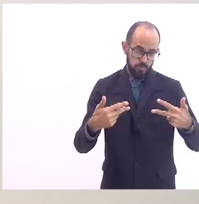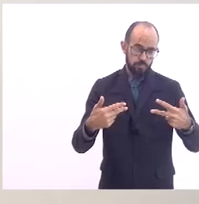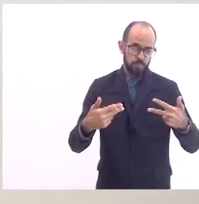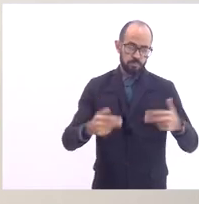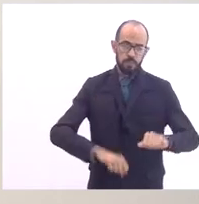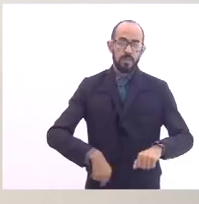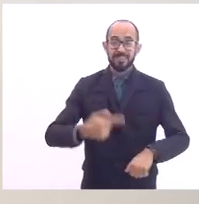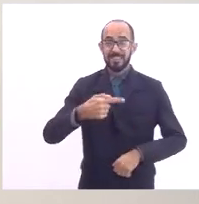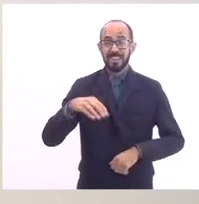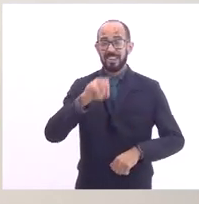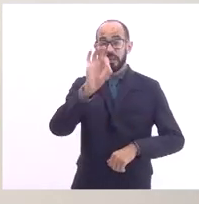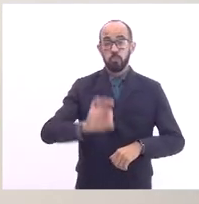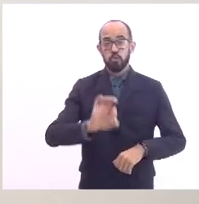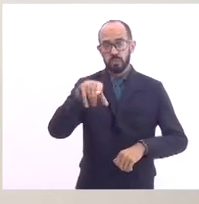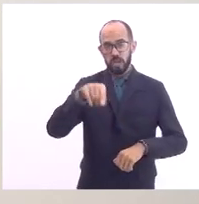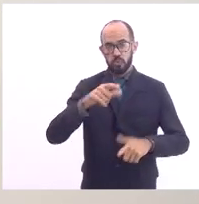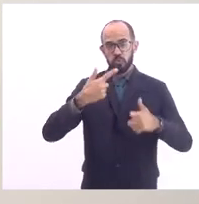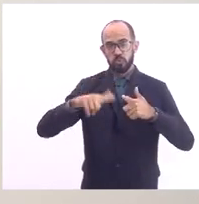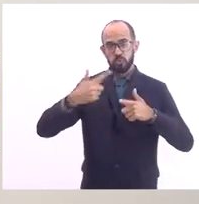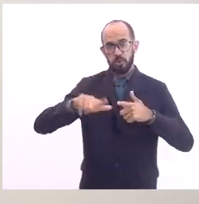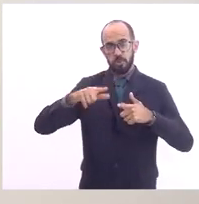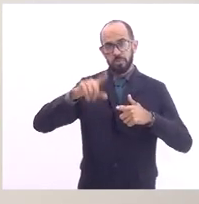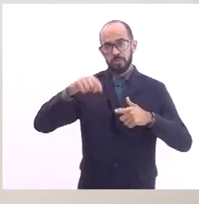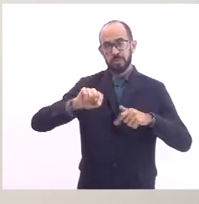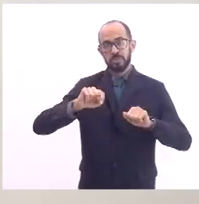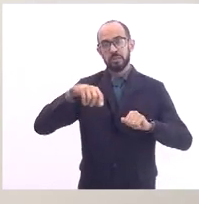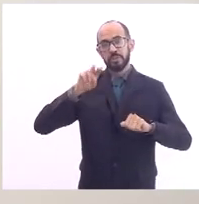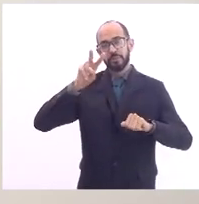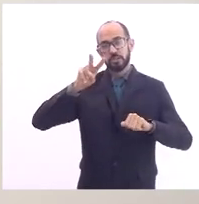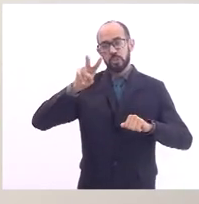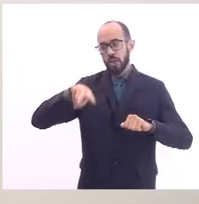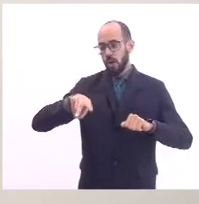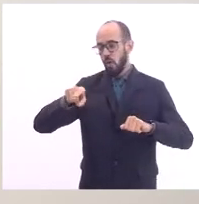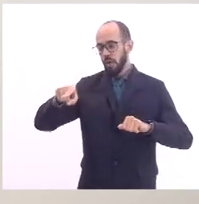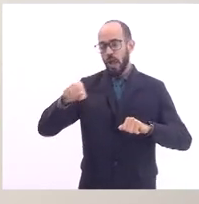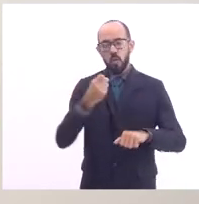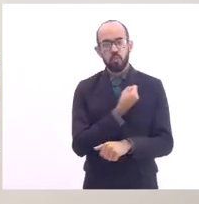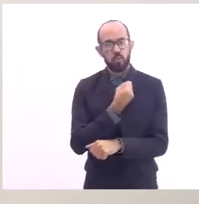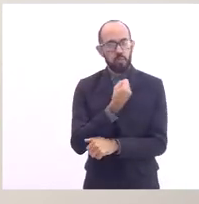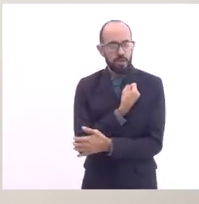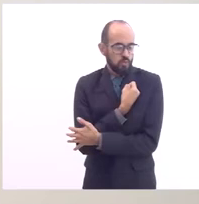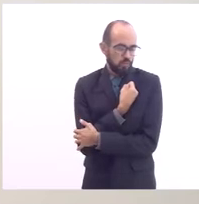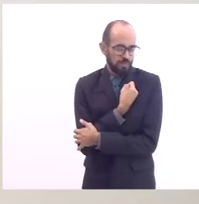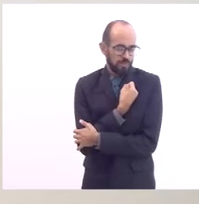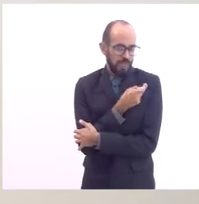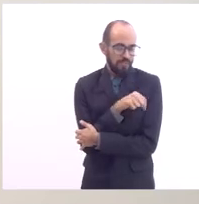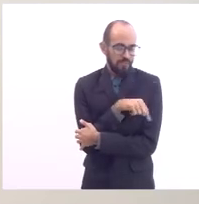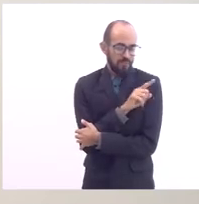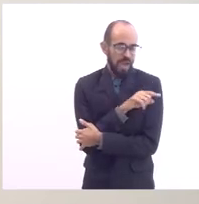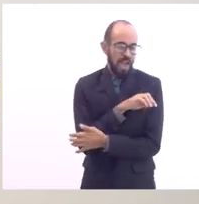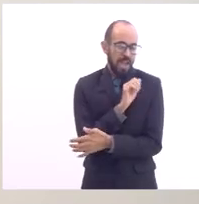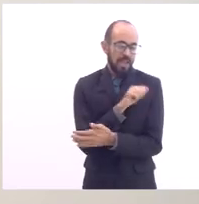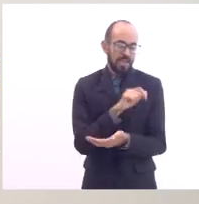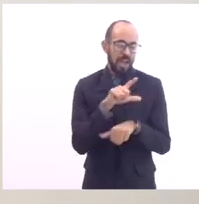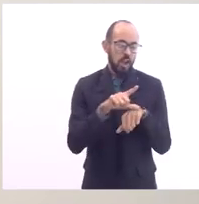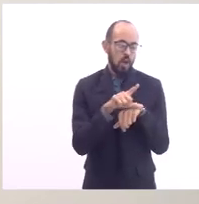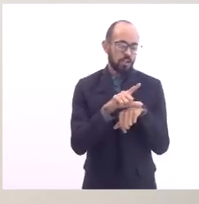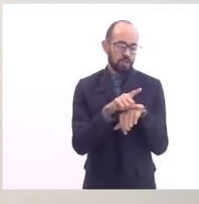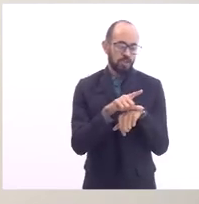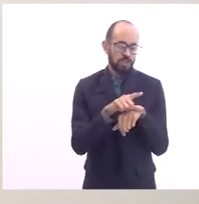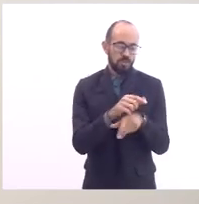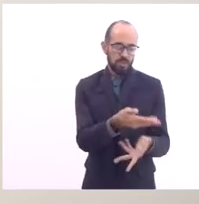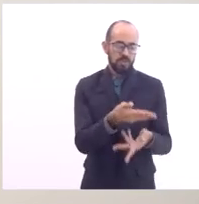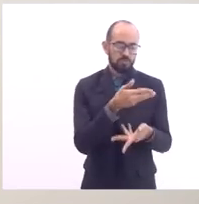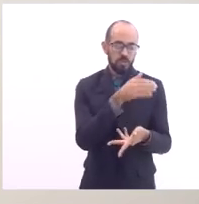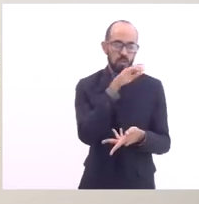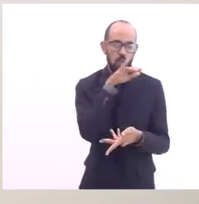70% de demanda, tá, por problema de leitura, equívoco de leitura, aí busca-se a agência da Enel para a resolução do problema, o atendimento também é